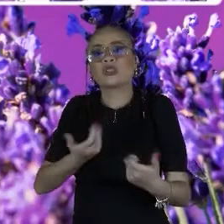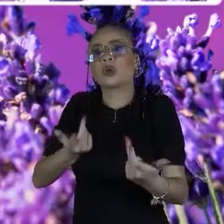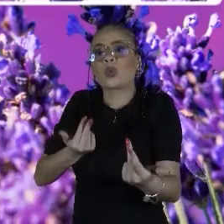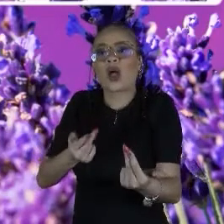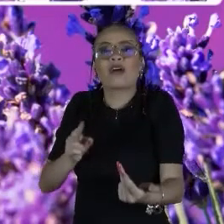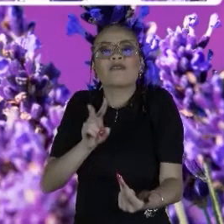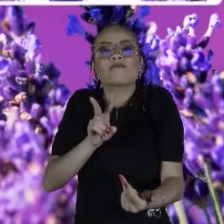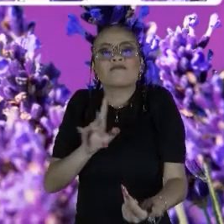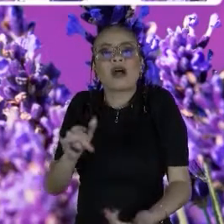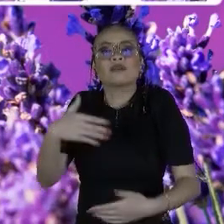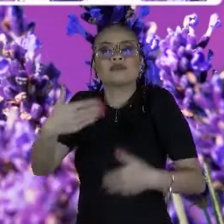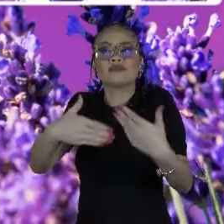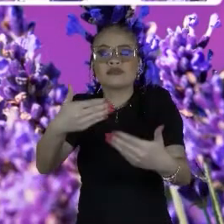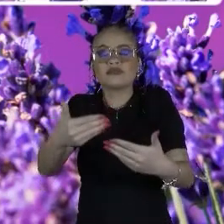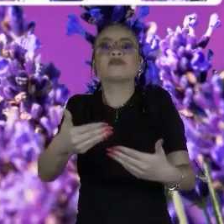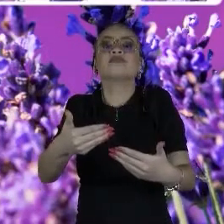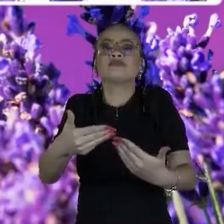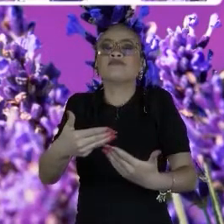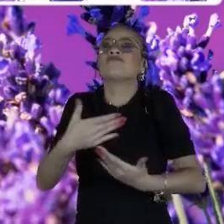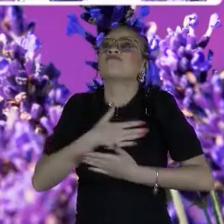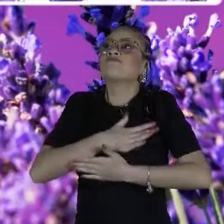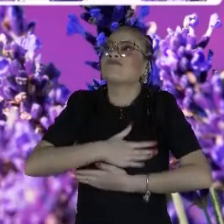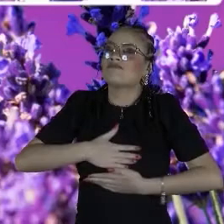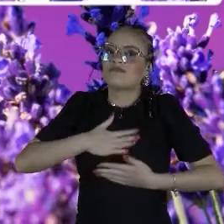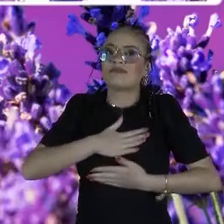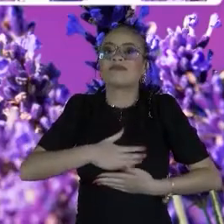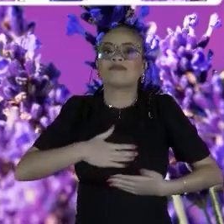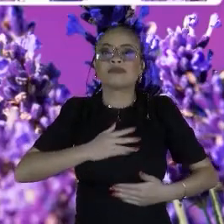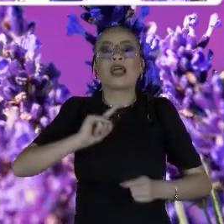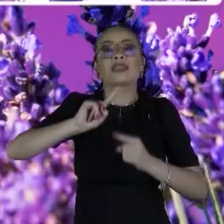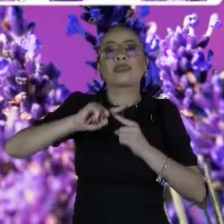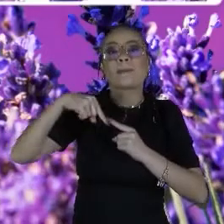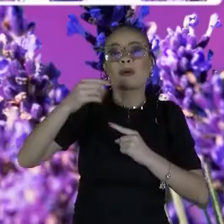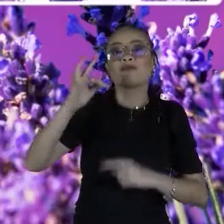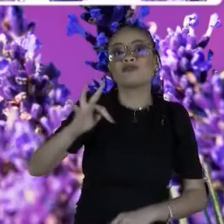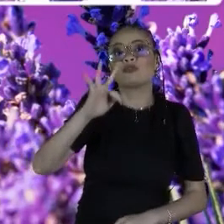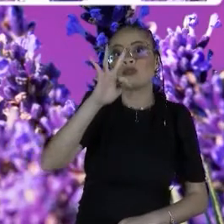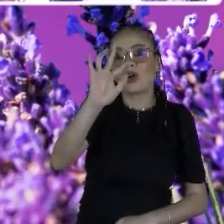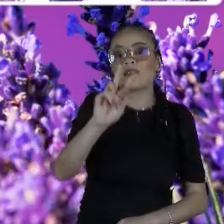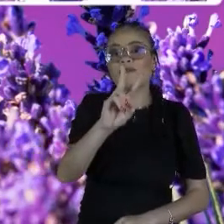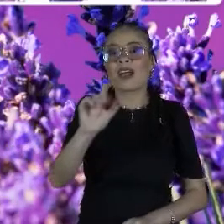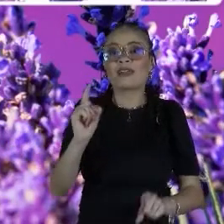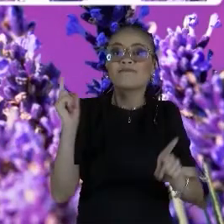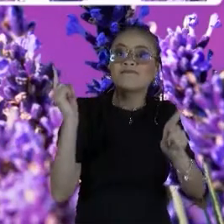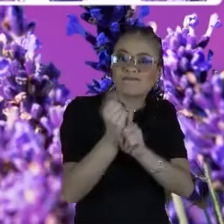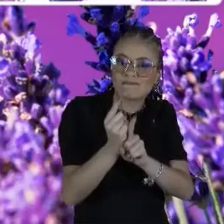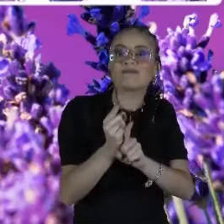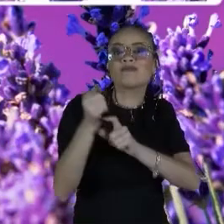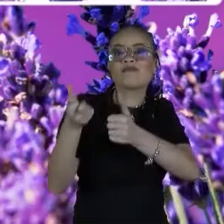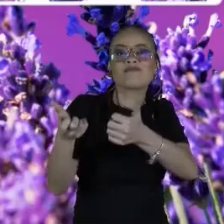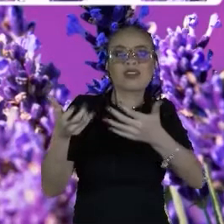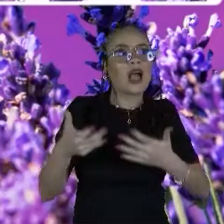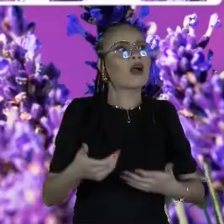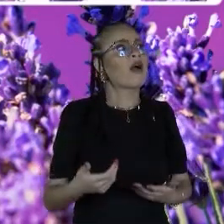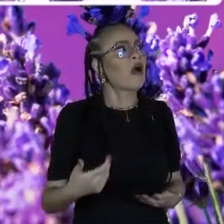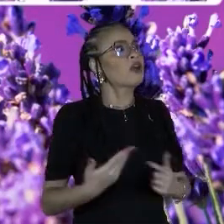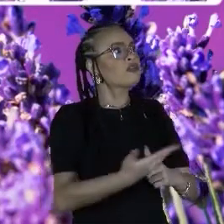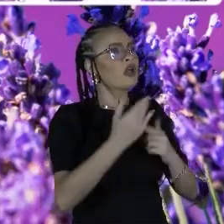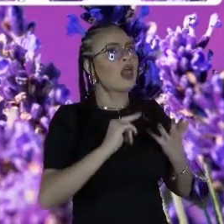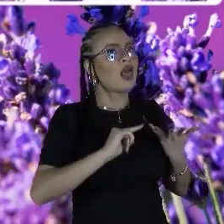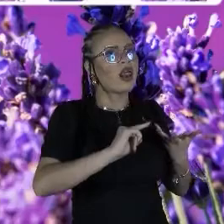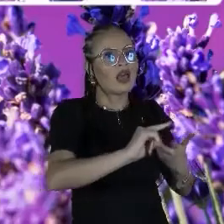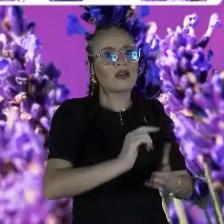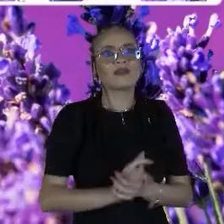grandes histórias para contar para nós um SP esses óleos essenciais eu deixo aqui uma